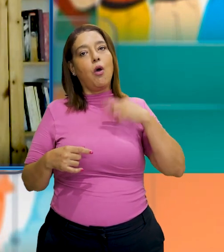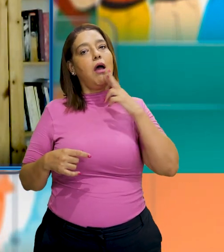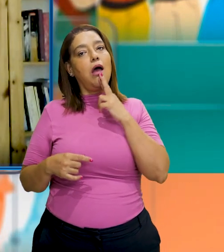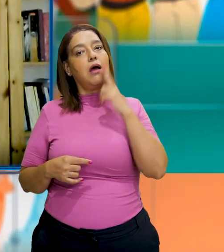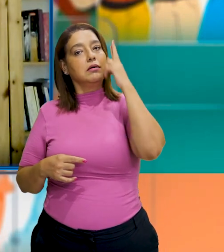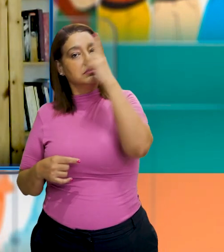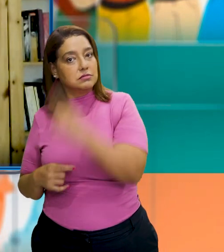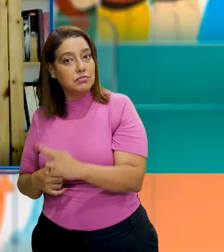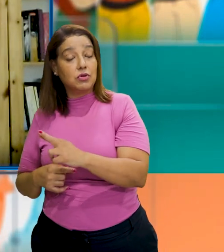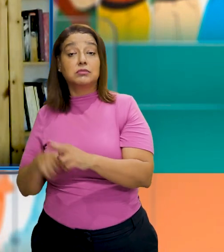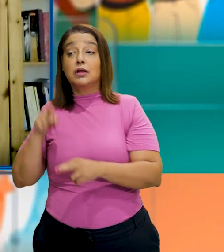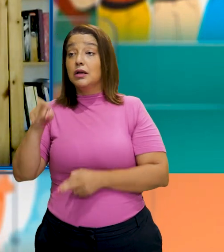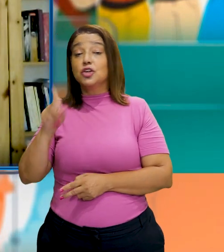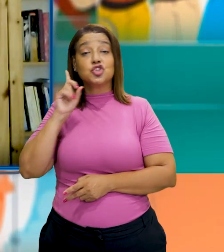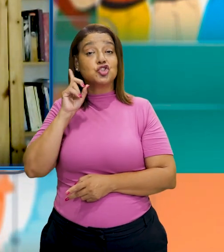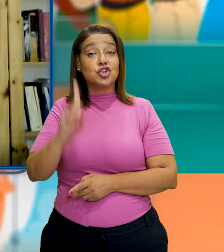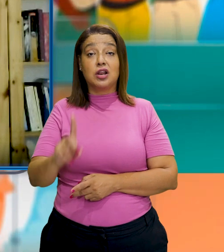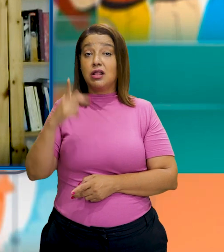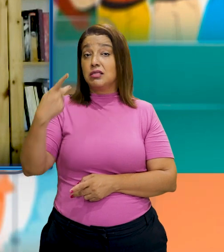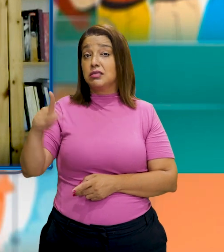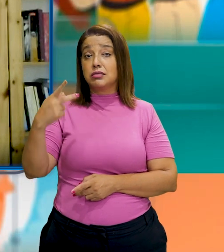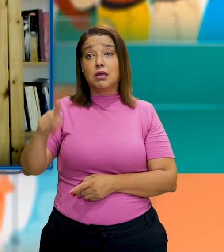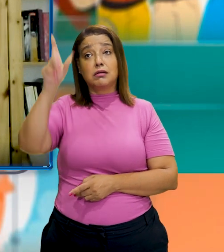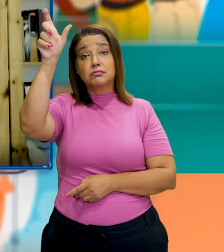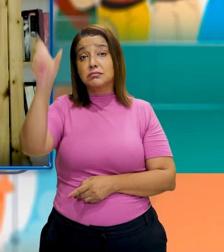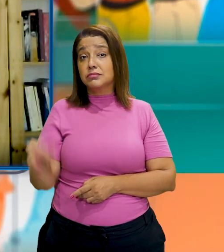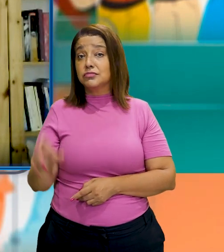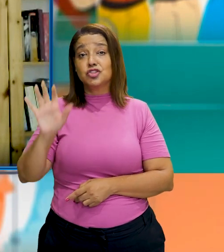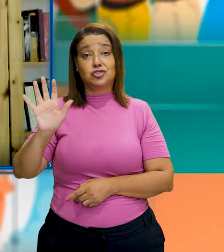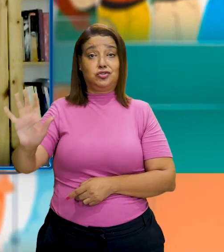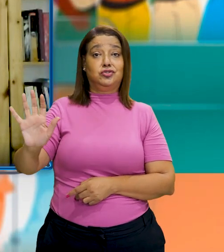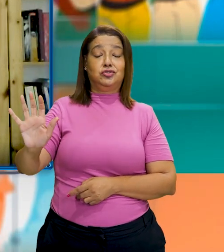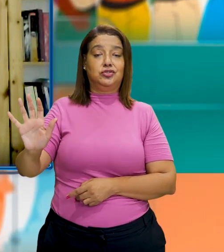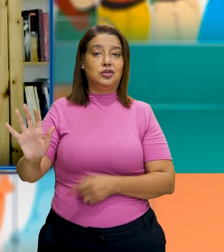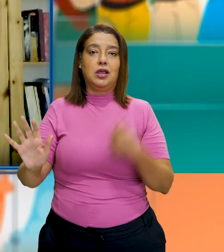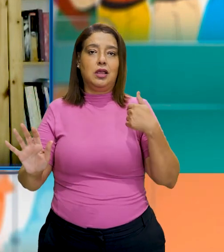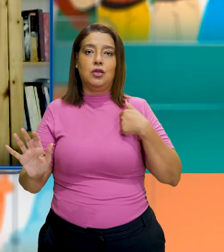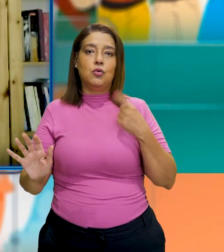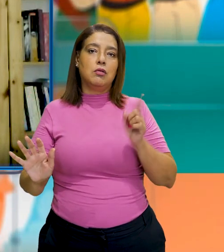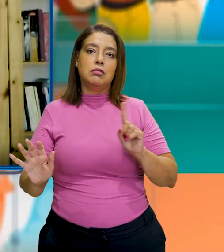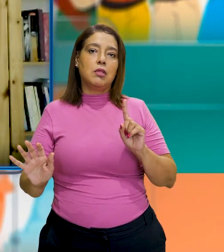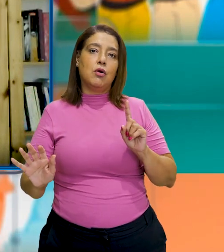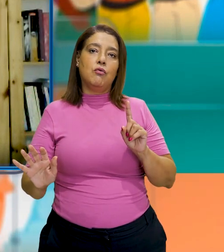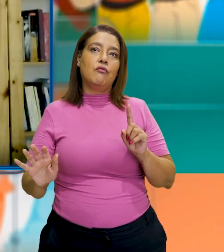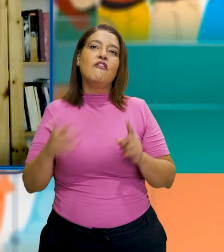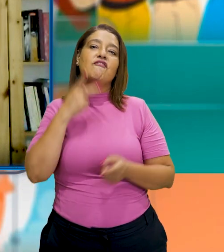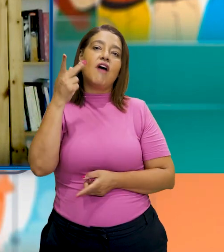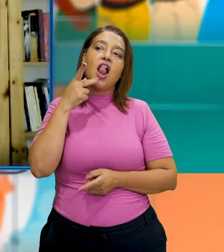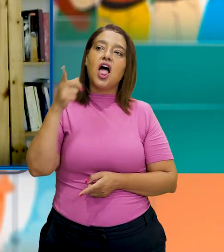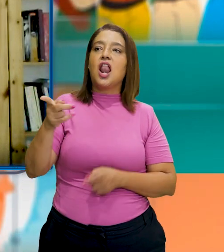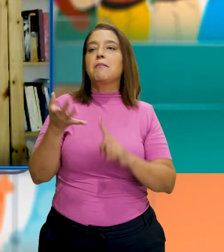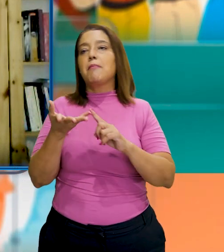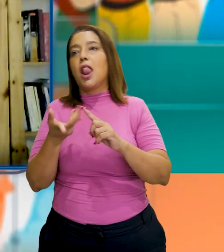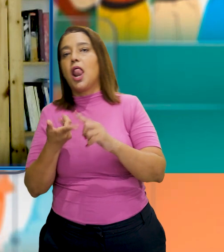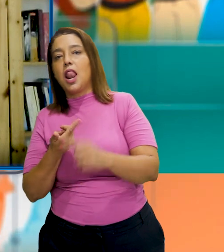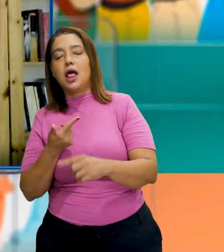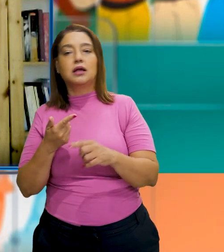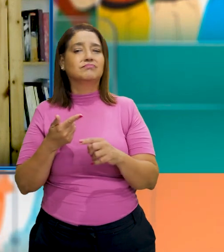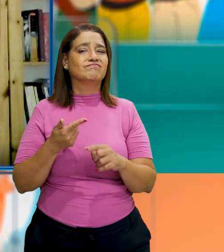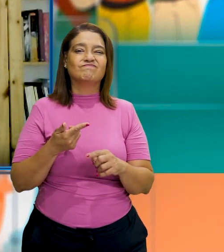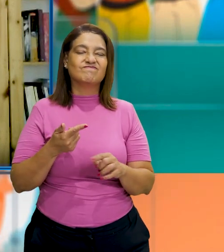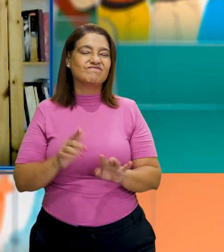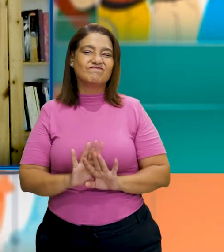tem o direito de ser quem ele é, do jeito que ele é. E eu não vou falar que ele tem que. Essa